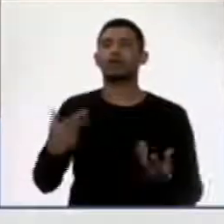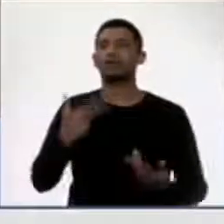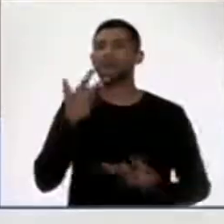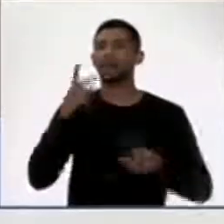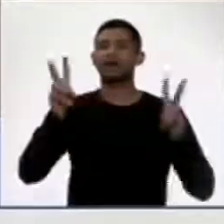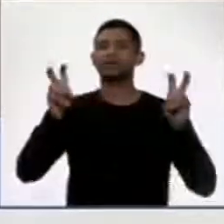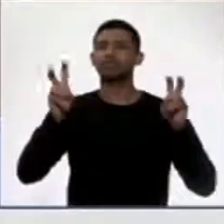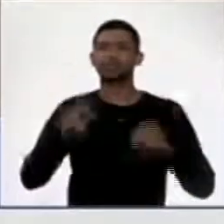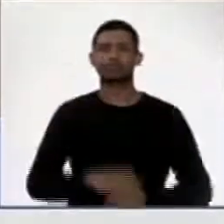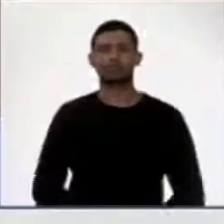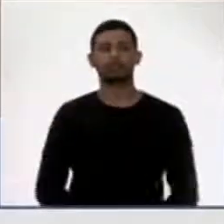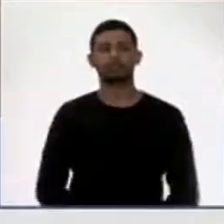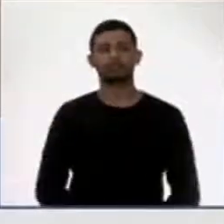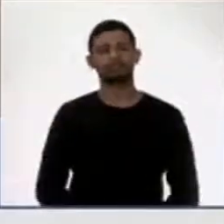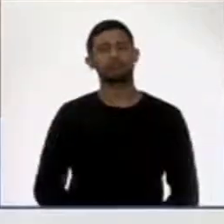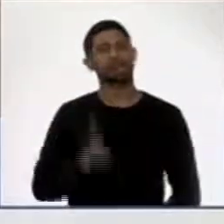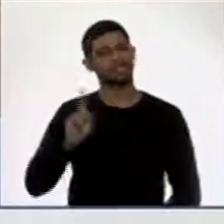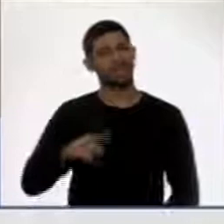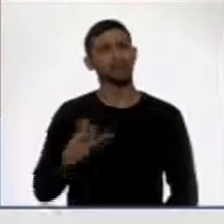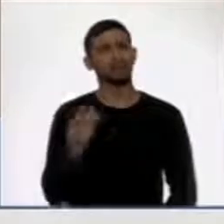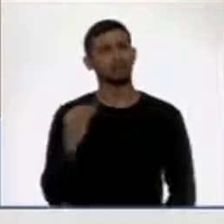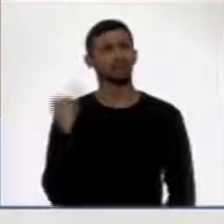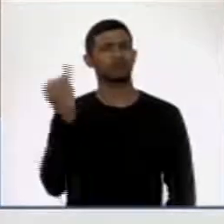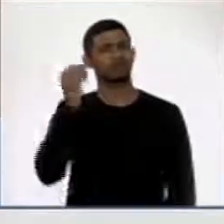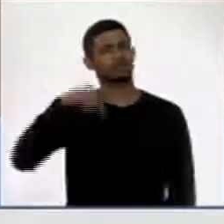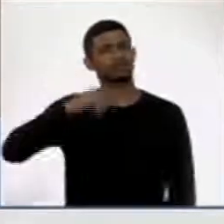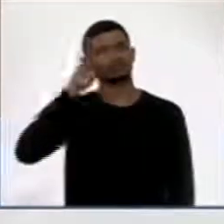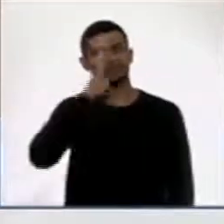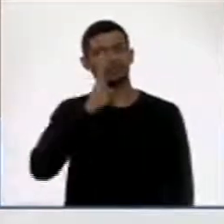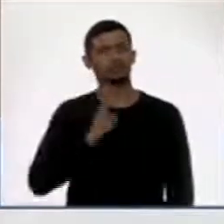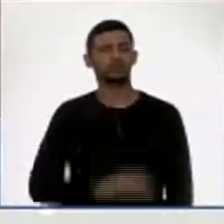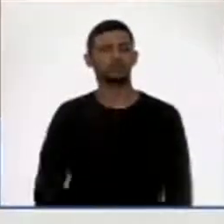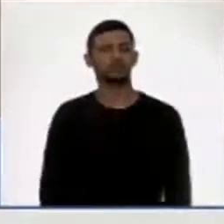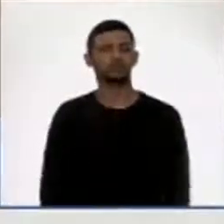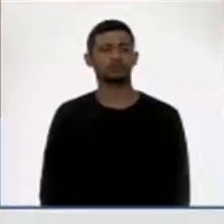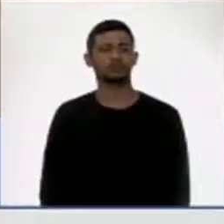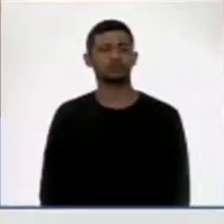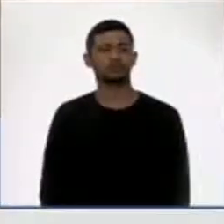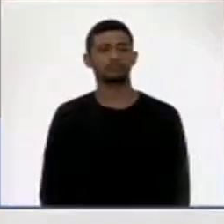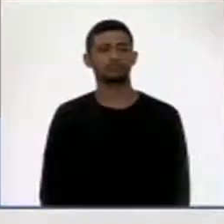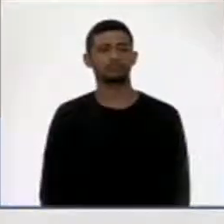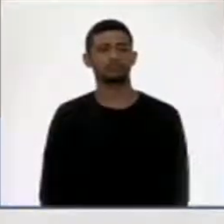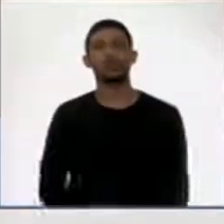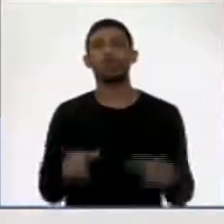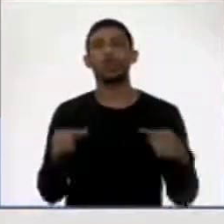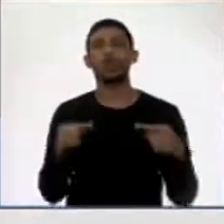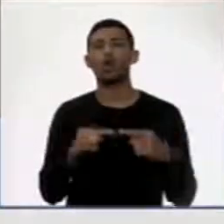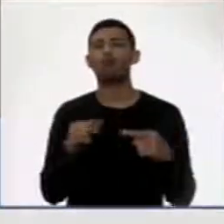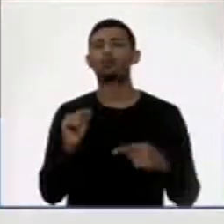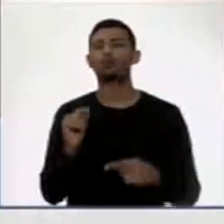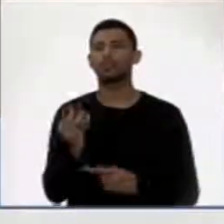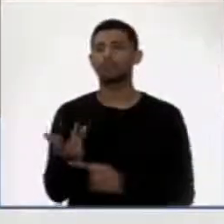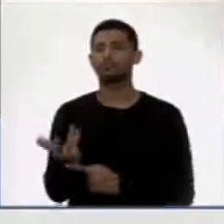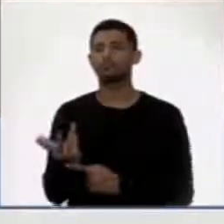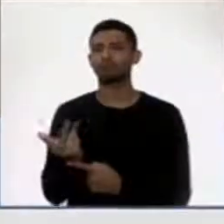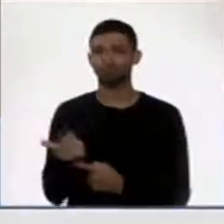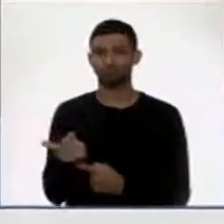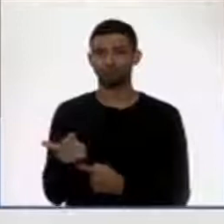tema que é de fundamental importância no Brasil, que é a proposta de